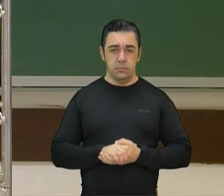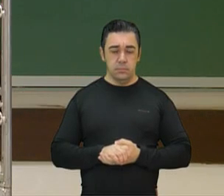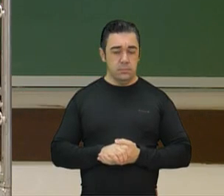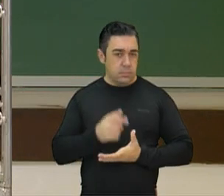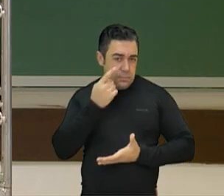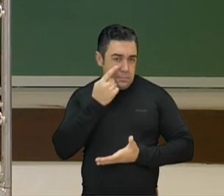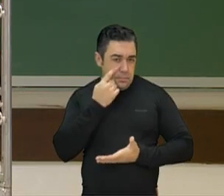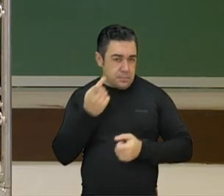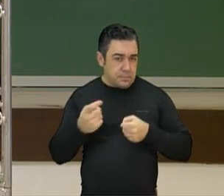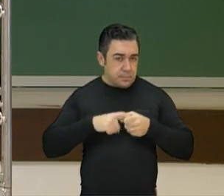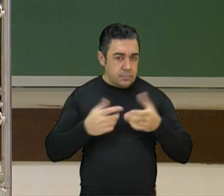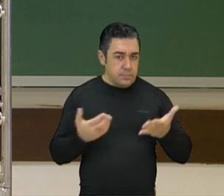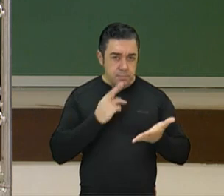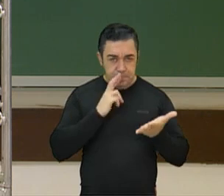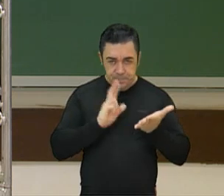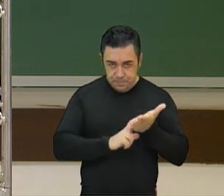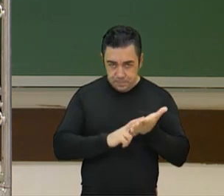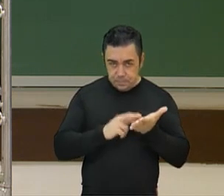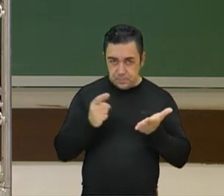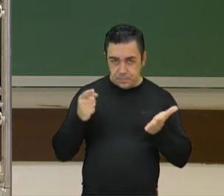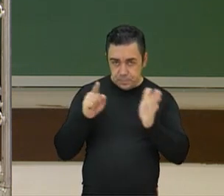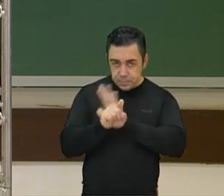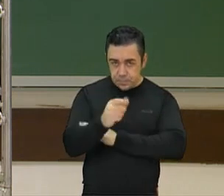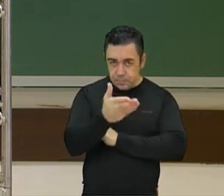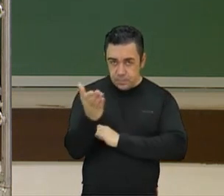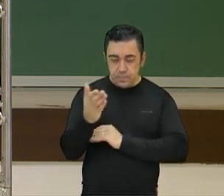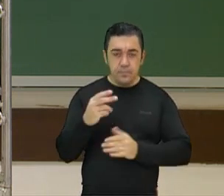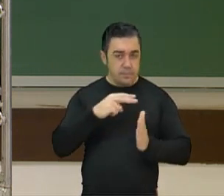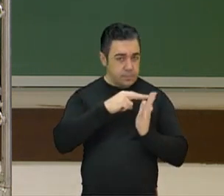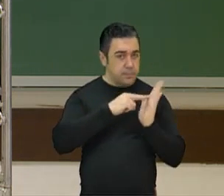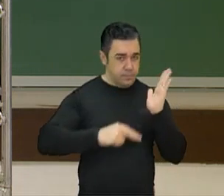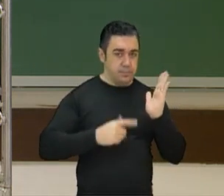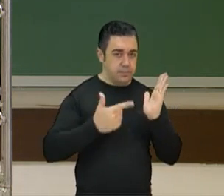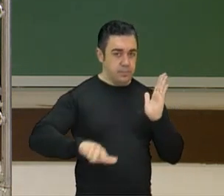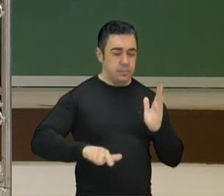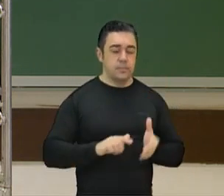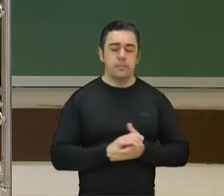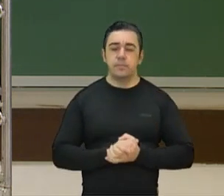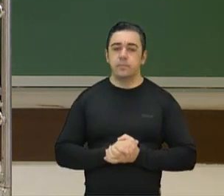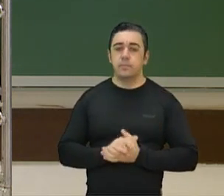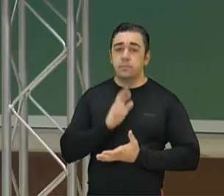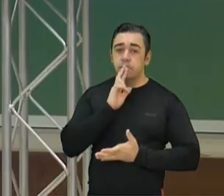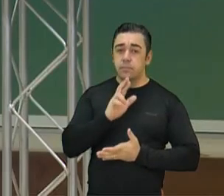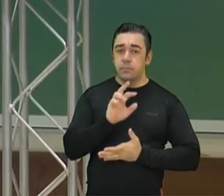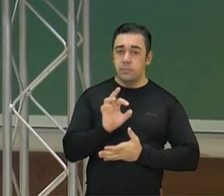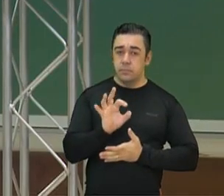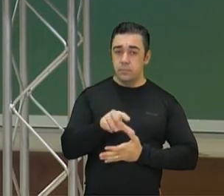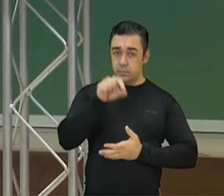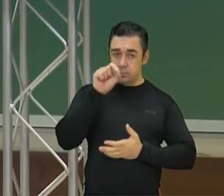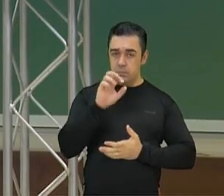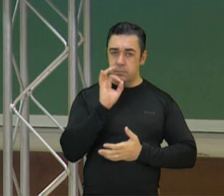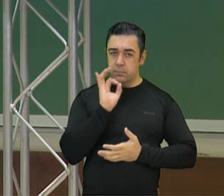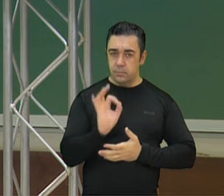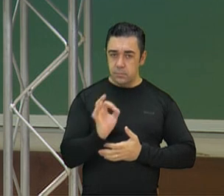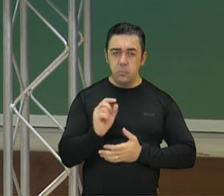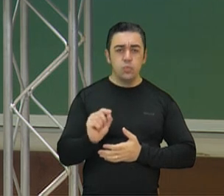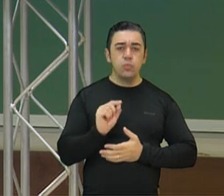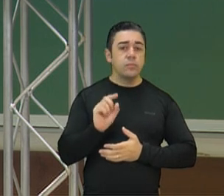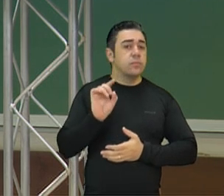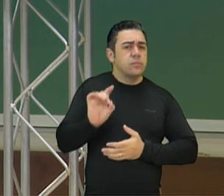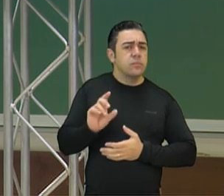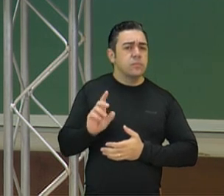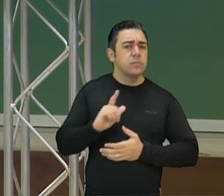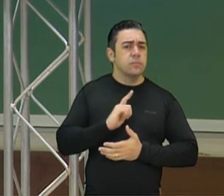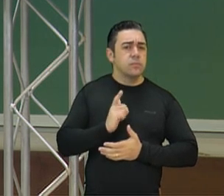Pessoal, então voltando aqui na resolução do nosso quiz, vou dar uma lida de novo. Assinale a alternativa em que